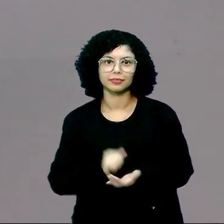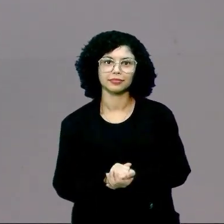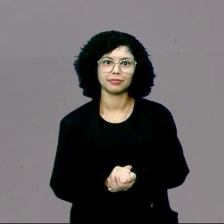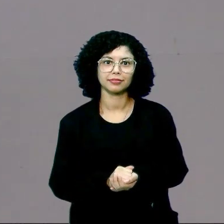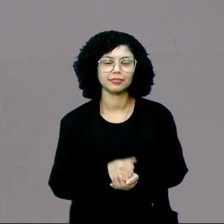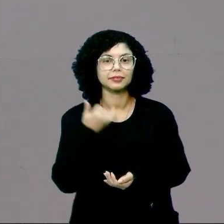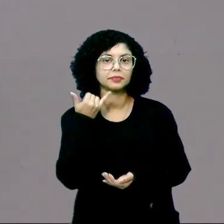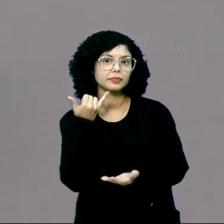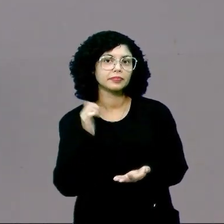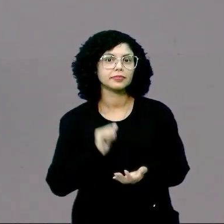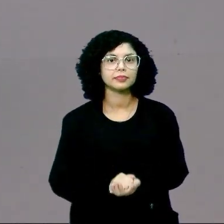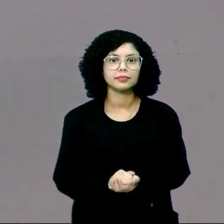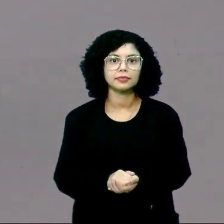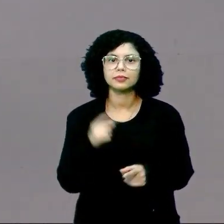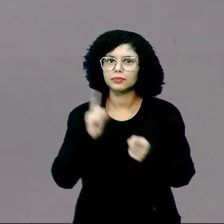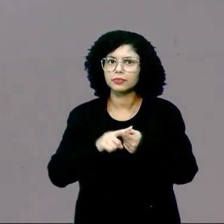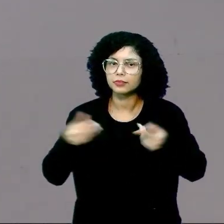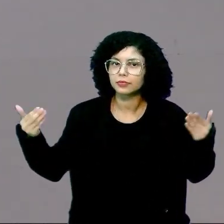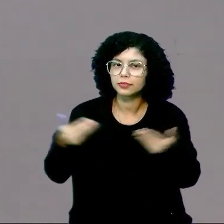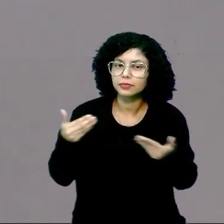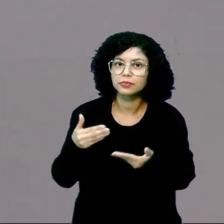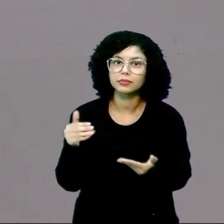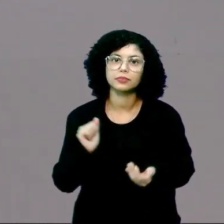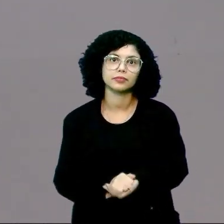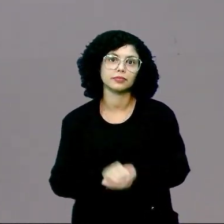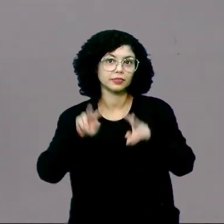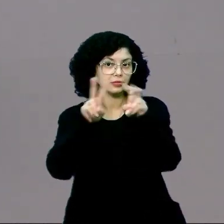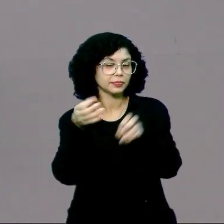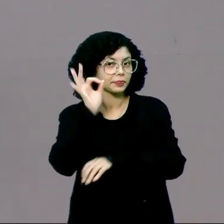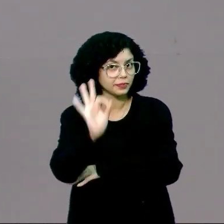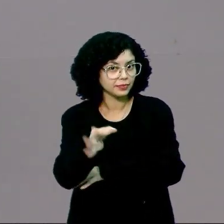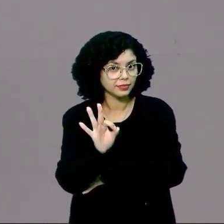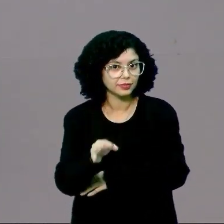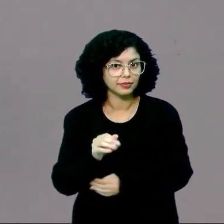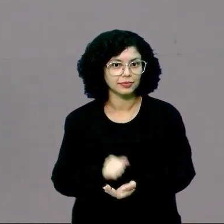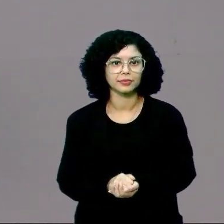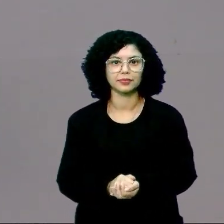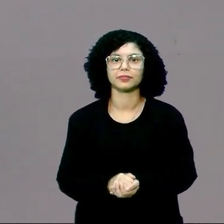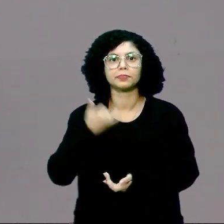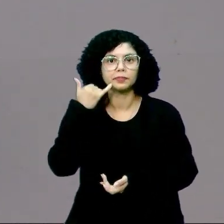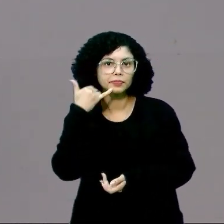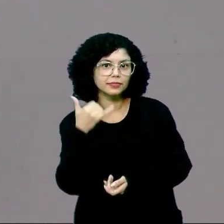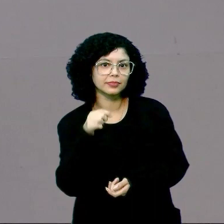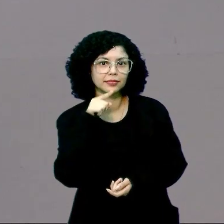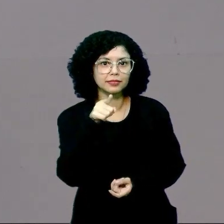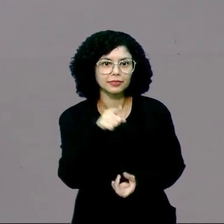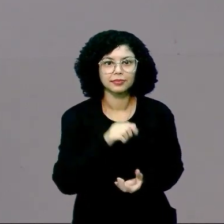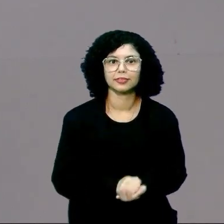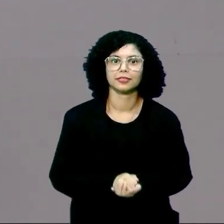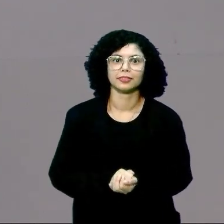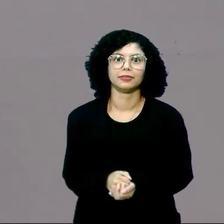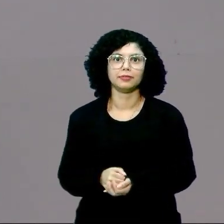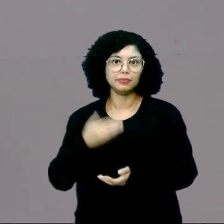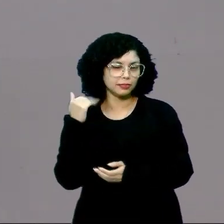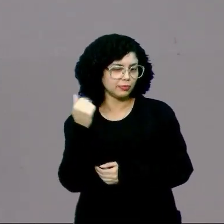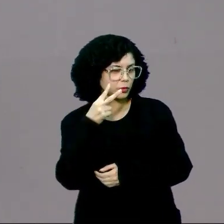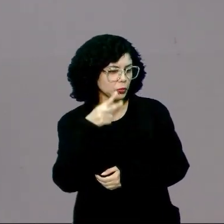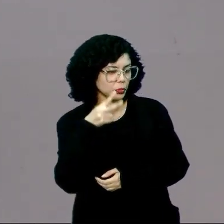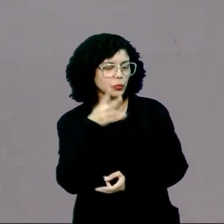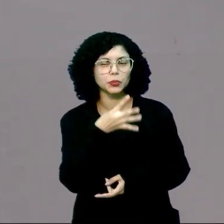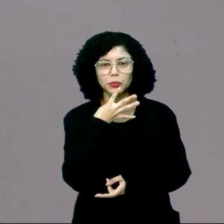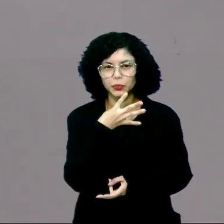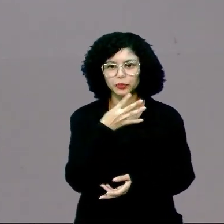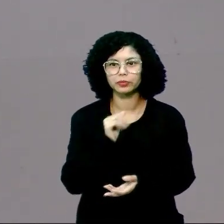no telefone. Porque hoje, galera, tenho certeza que esse é um aparelho que vocês estão muito